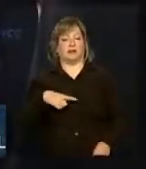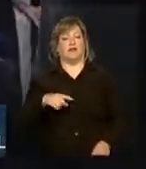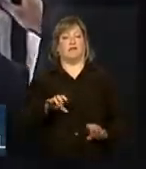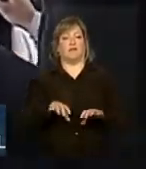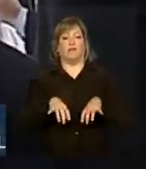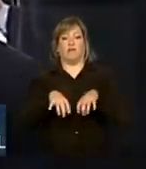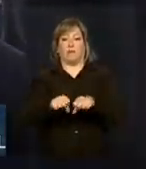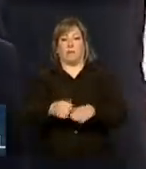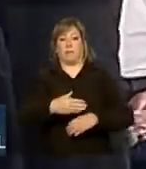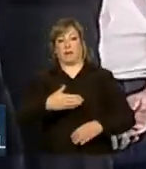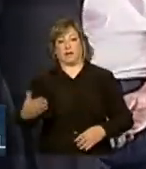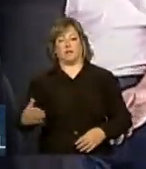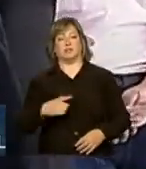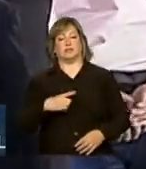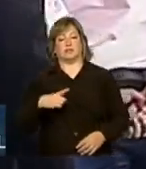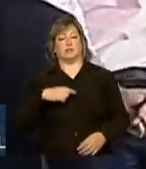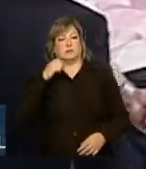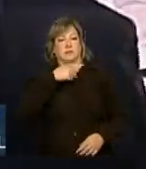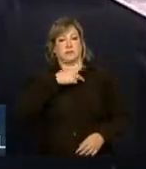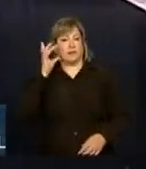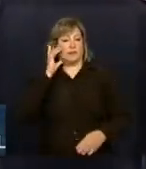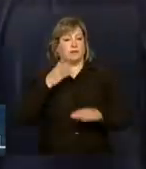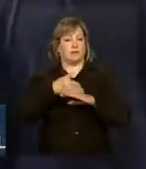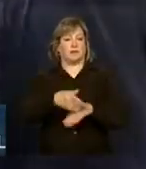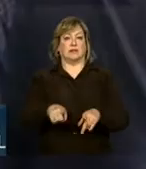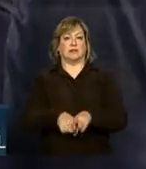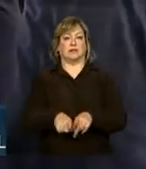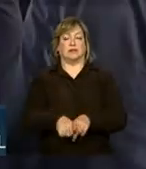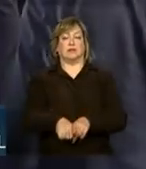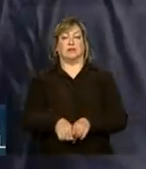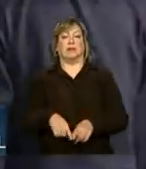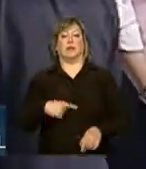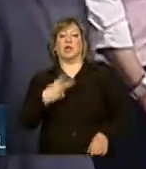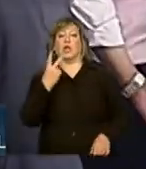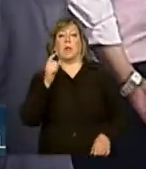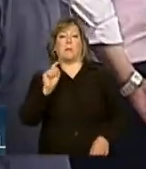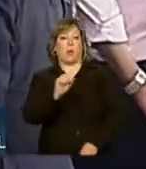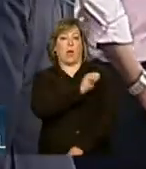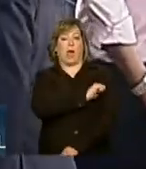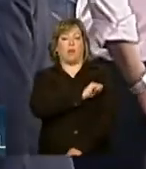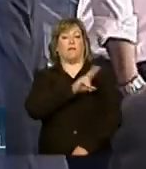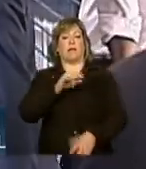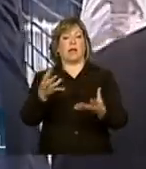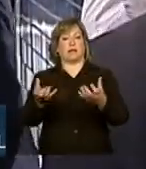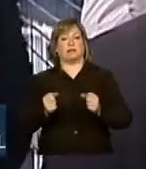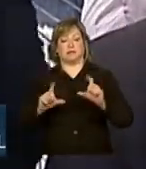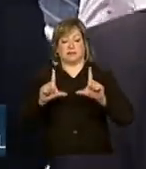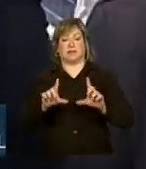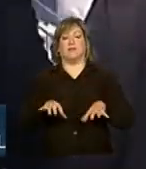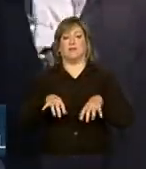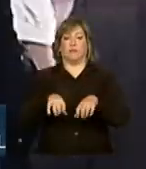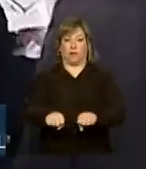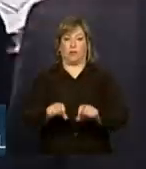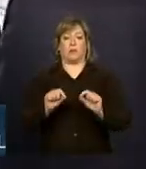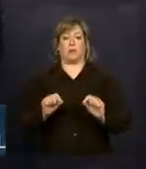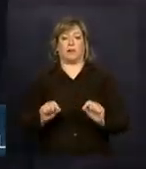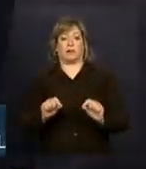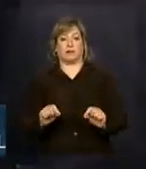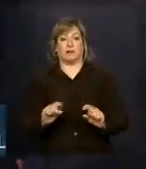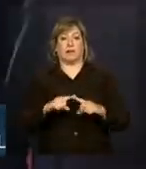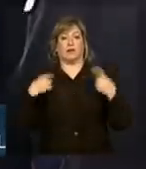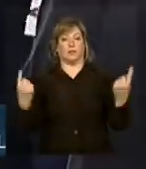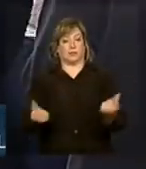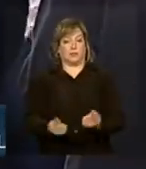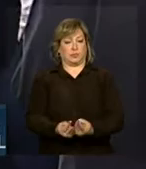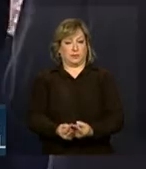Acesso ao Ensino Técnico e Emprego. Cerca de 2 mil alunos vão receber os certificados em uma